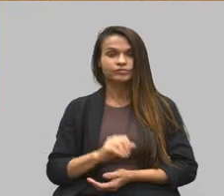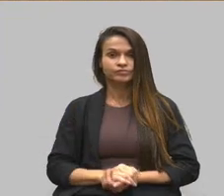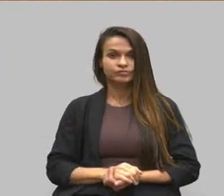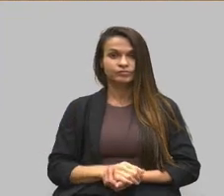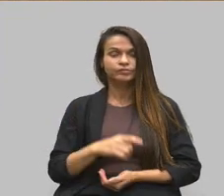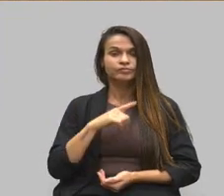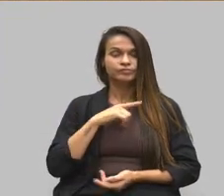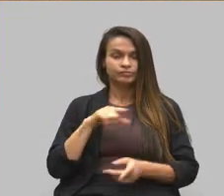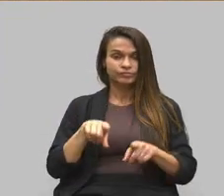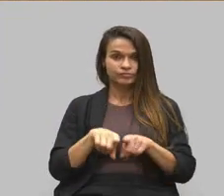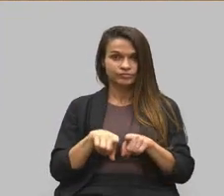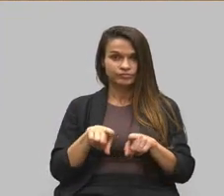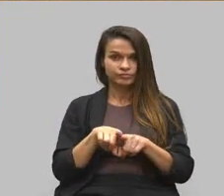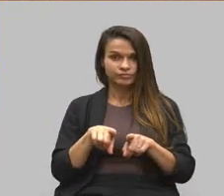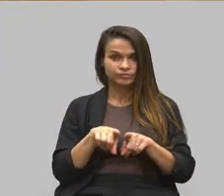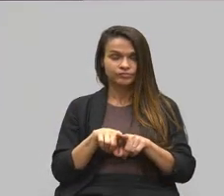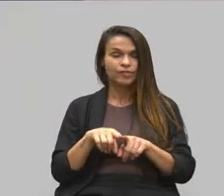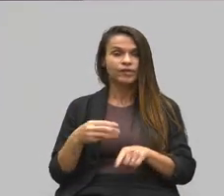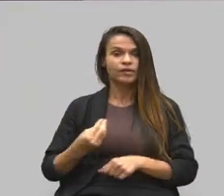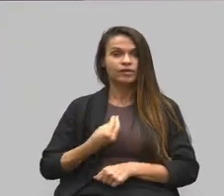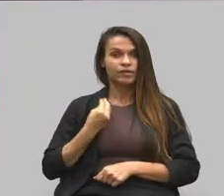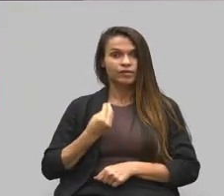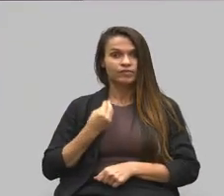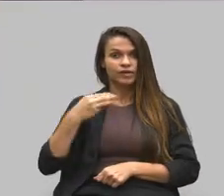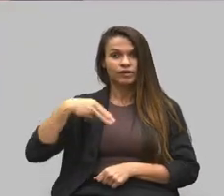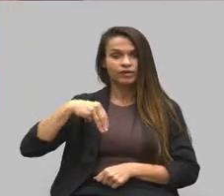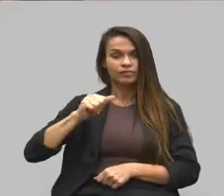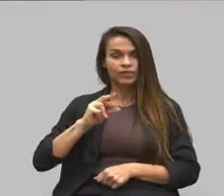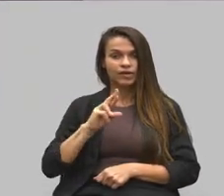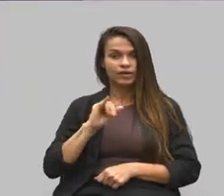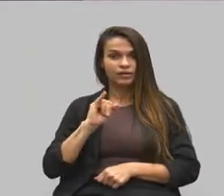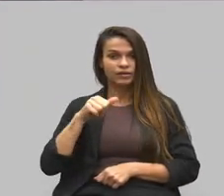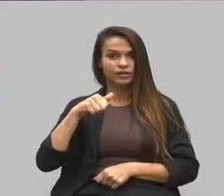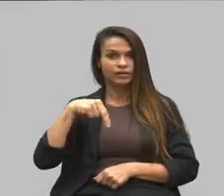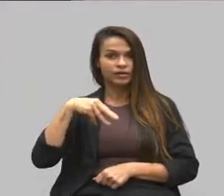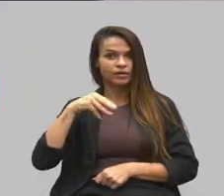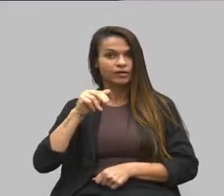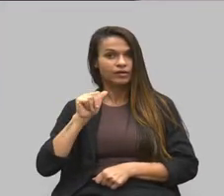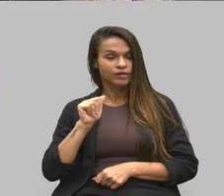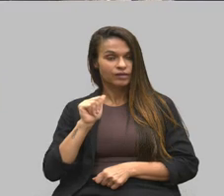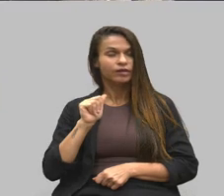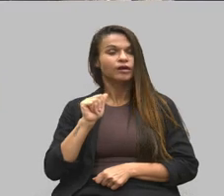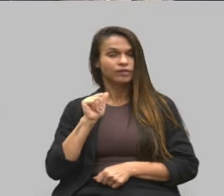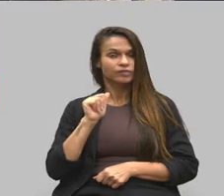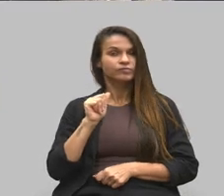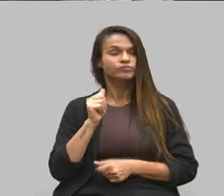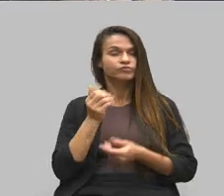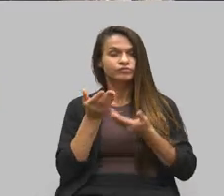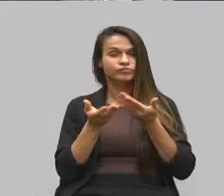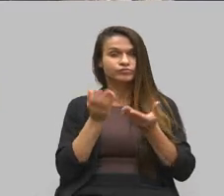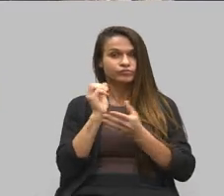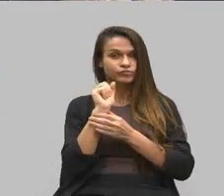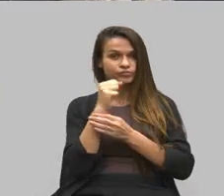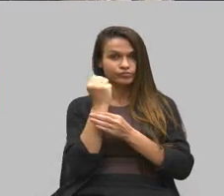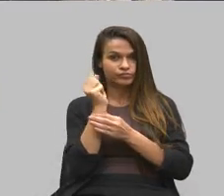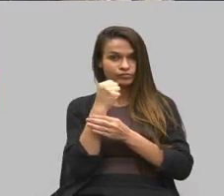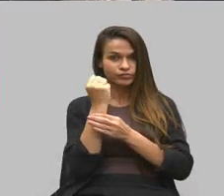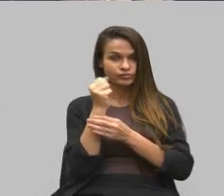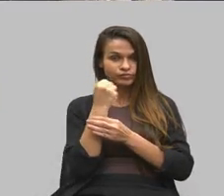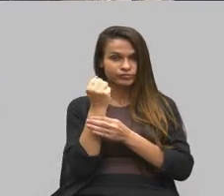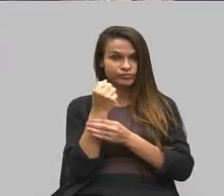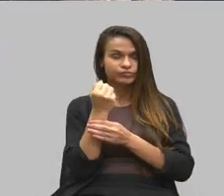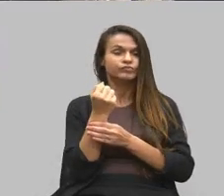aqui também a presença da Mariana Emanuele terapeuta ocupacional que